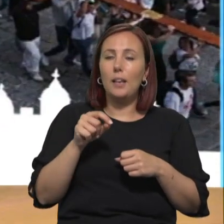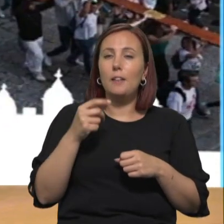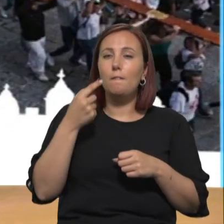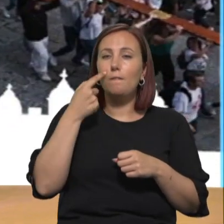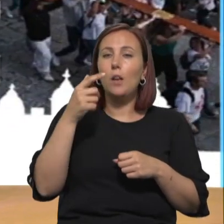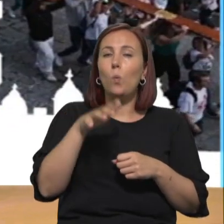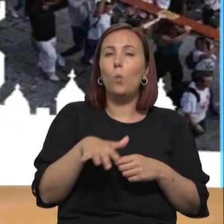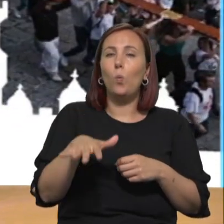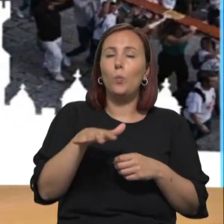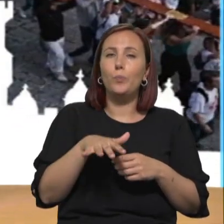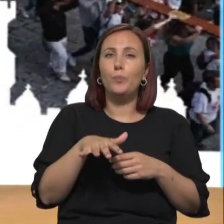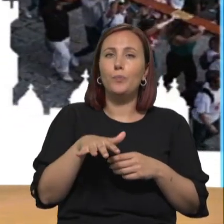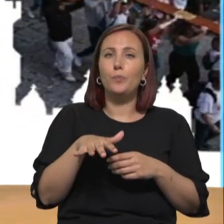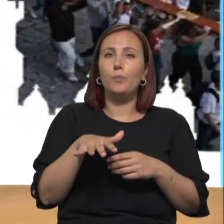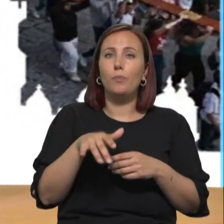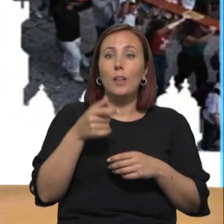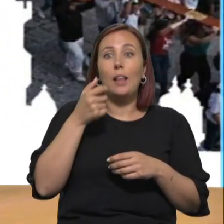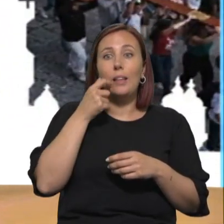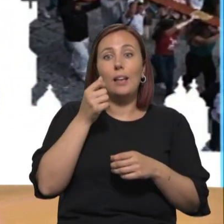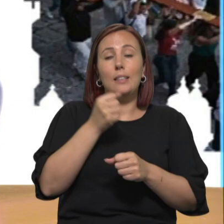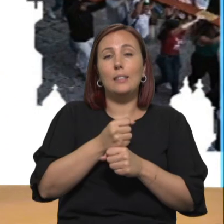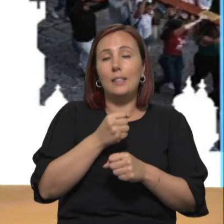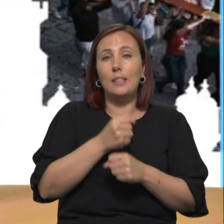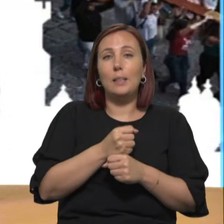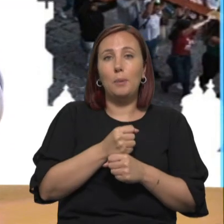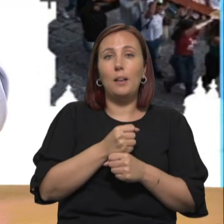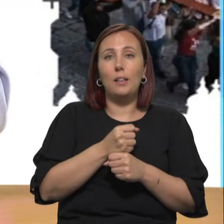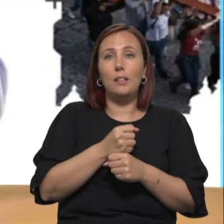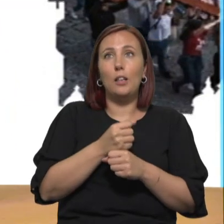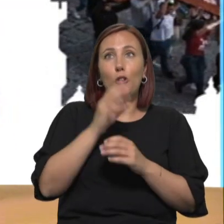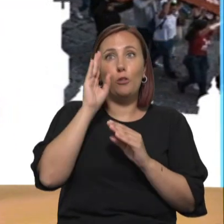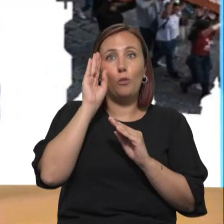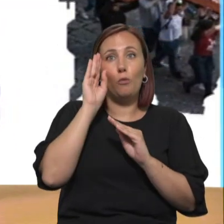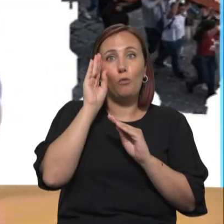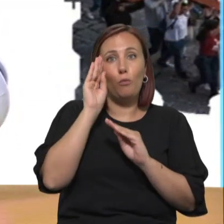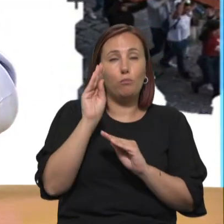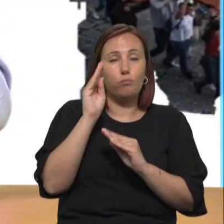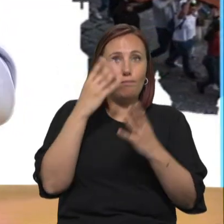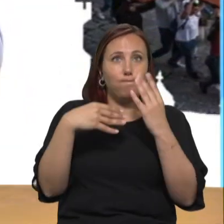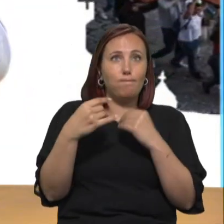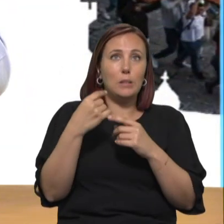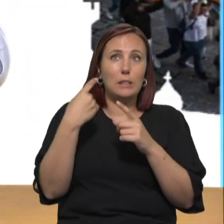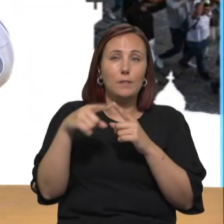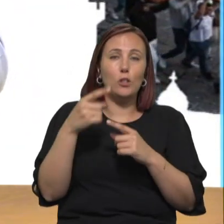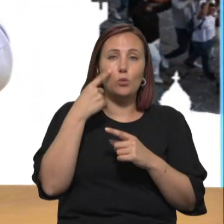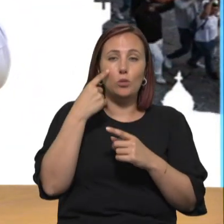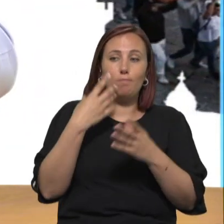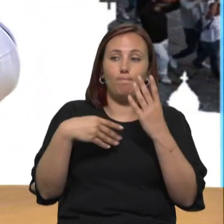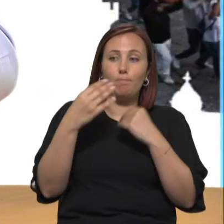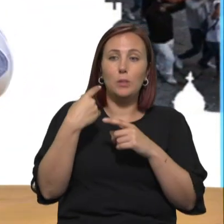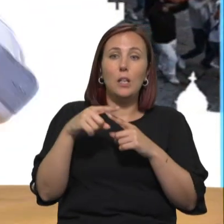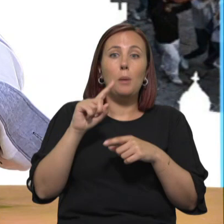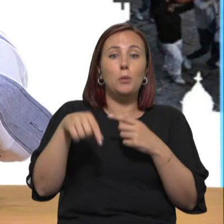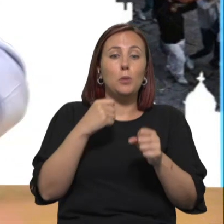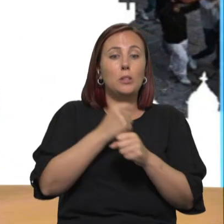ainda, junto dessas pessoas com outra formação, com outros conhecimentos, mas que depois não arranjam